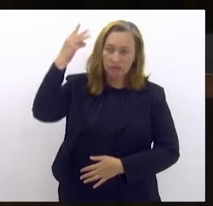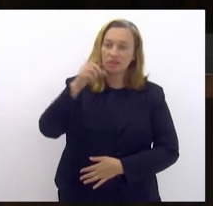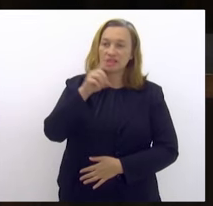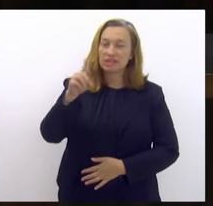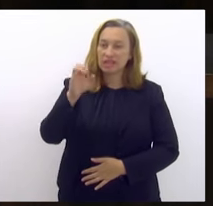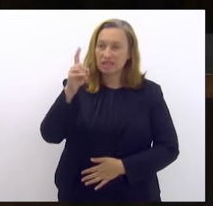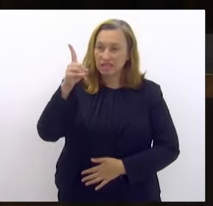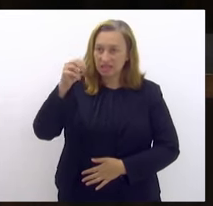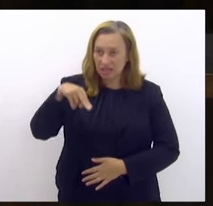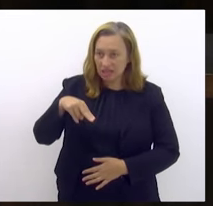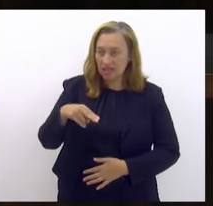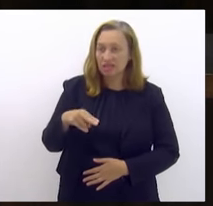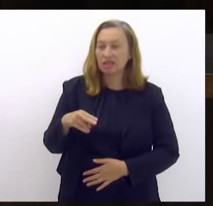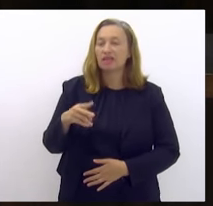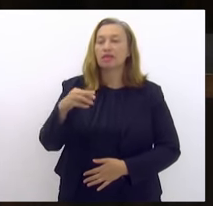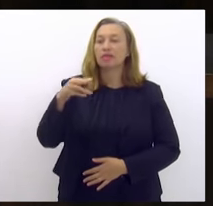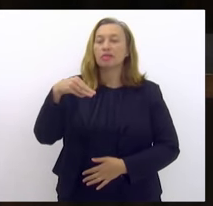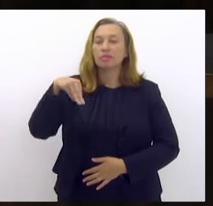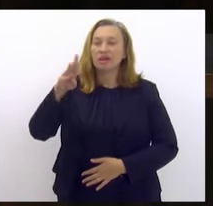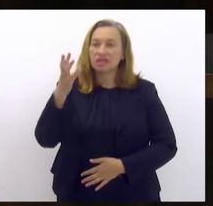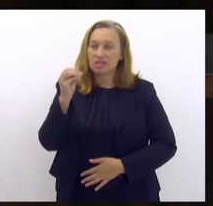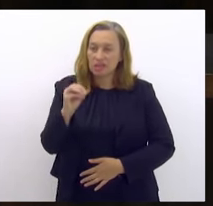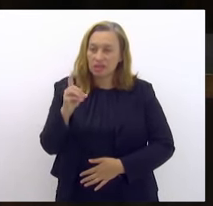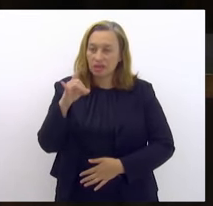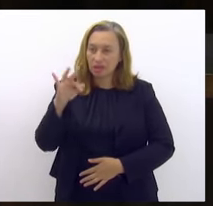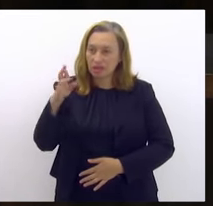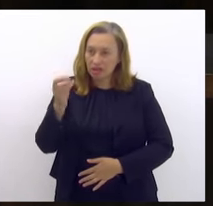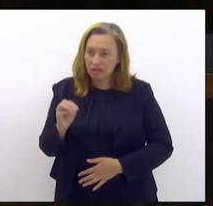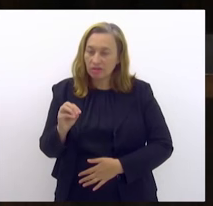Zeidan, Marcelo Cabeleireiro,